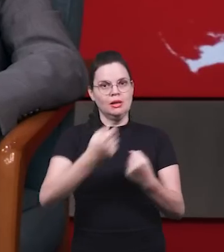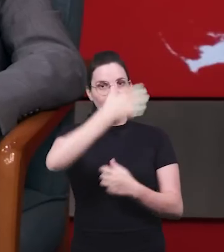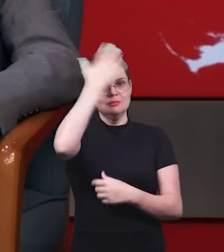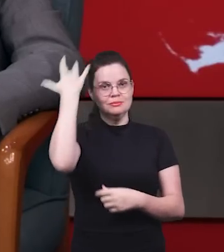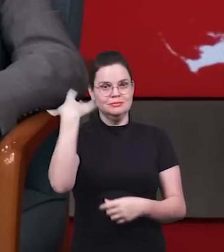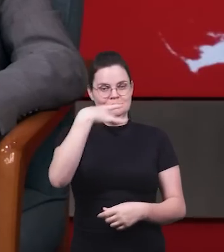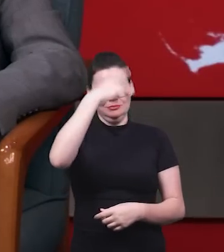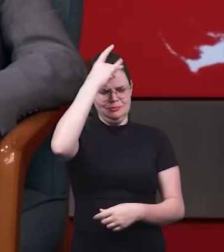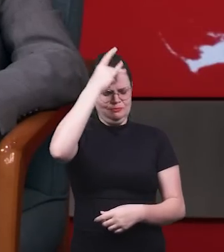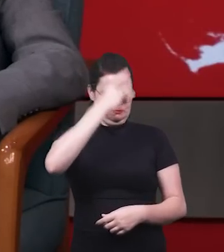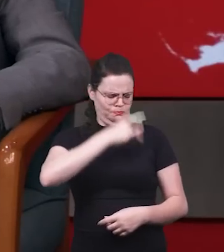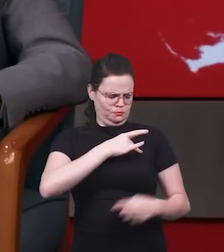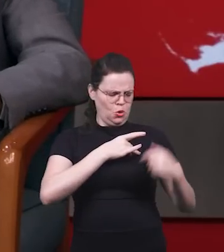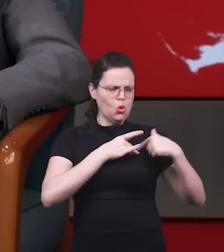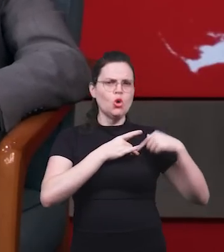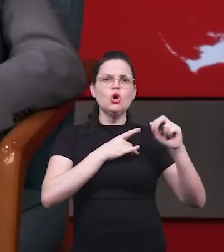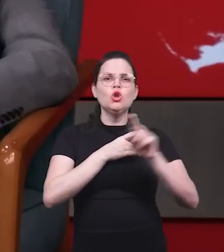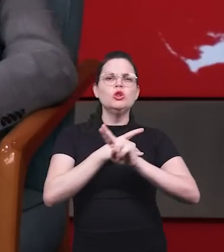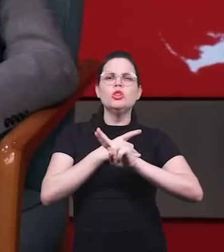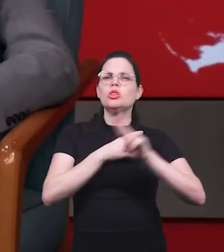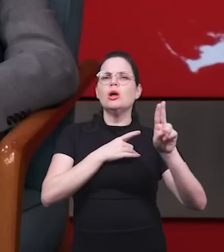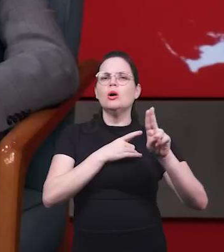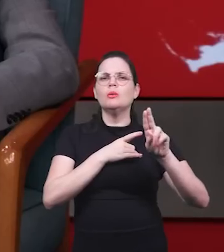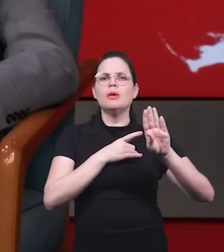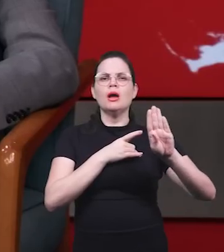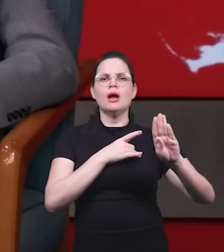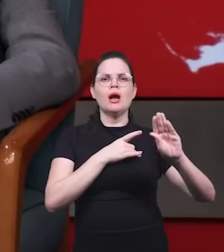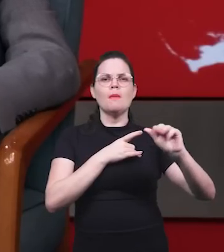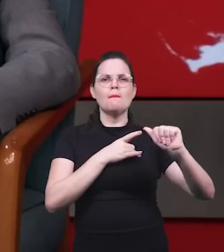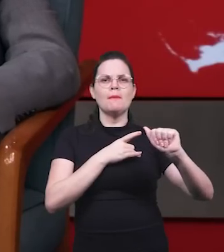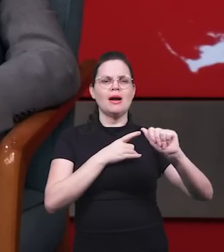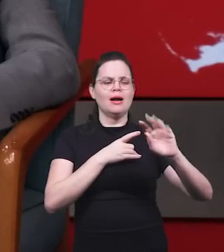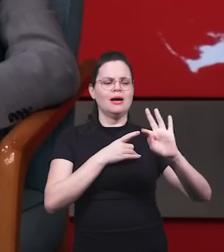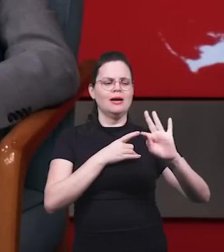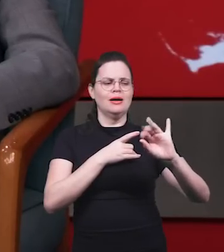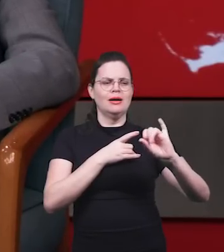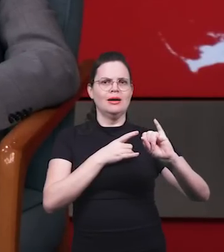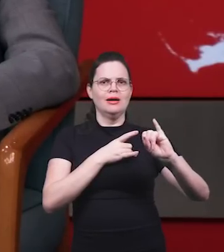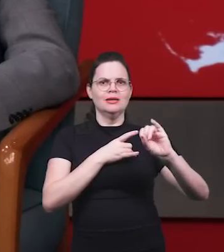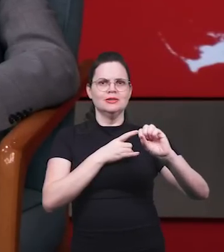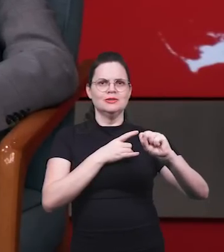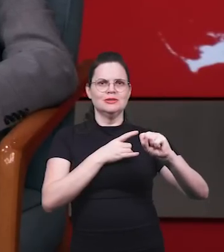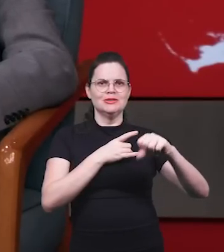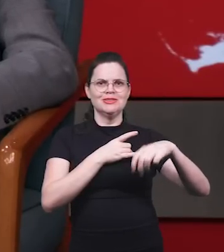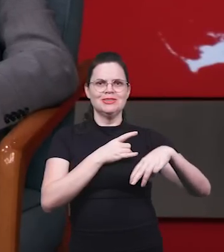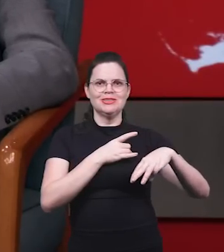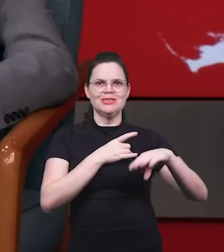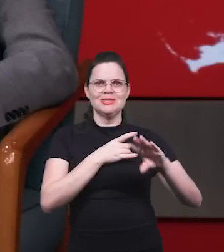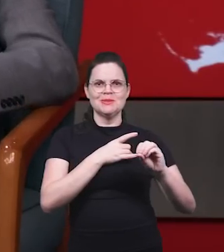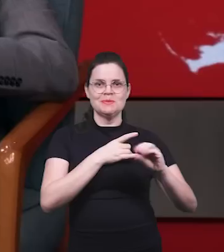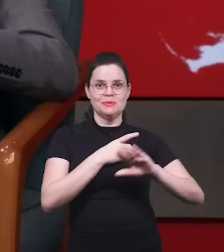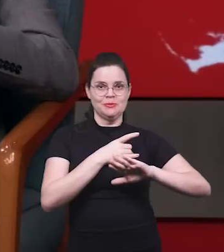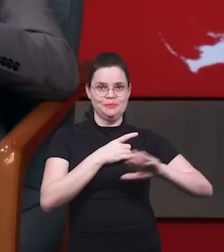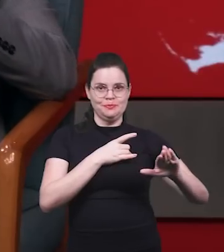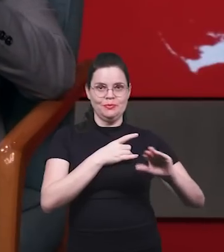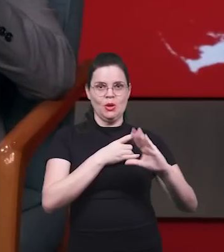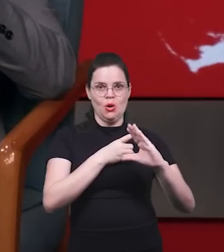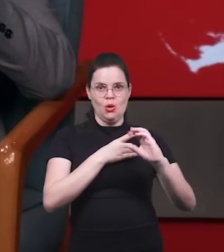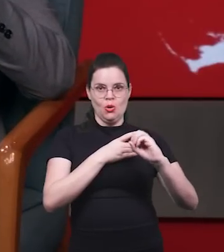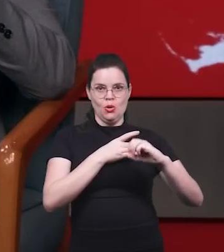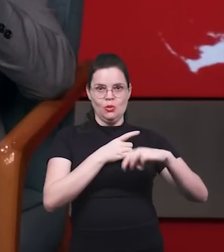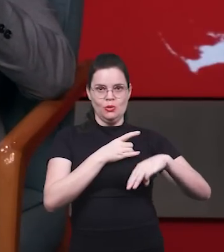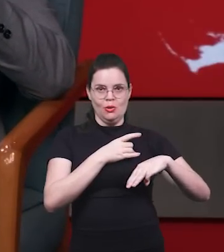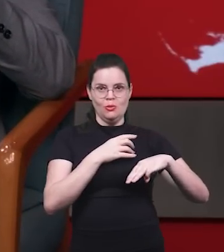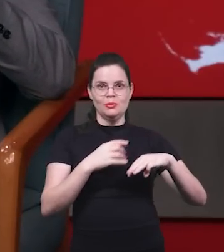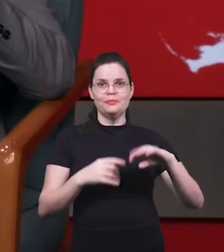poder. Poder para quê? No texto inicial fala poder para testemunhar. O batismo